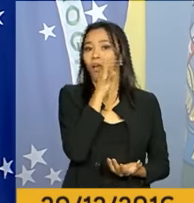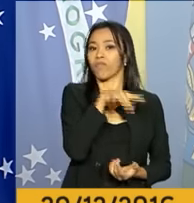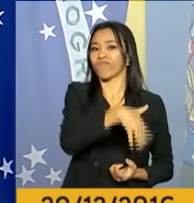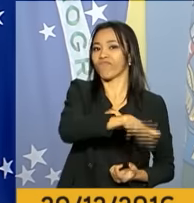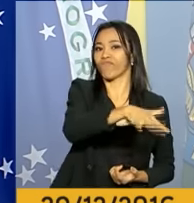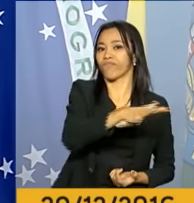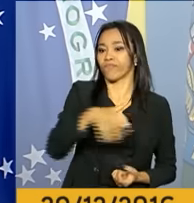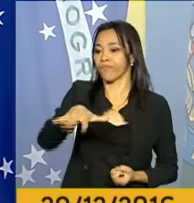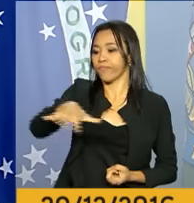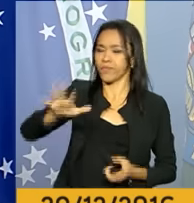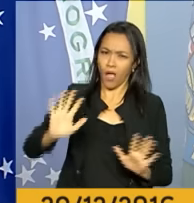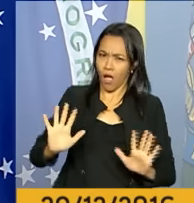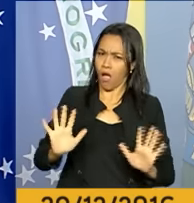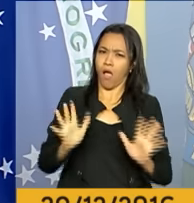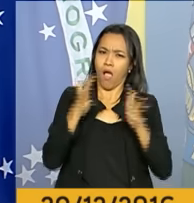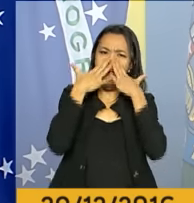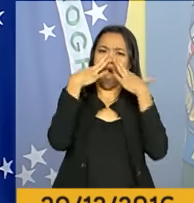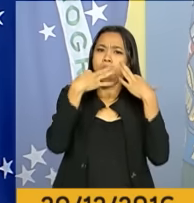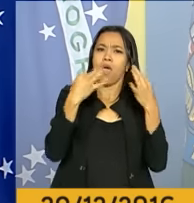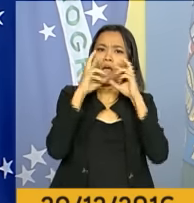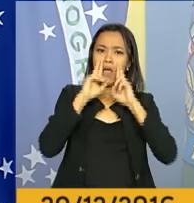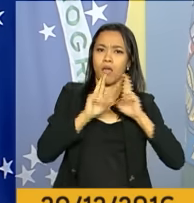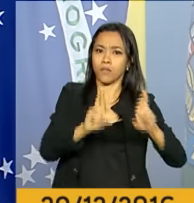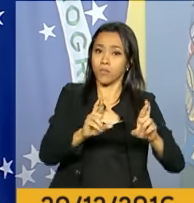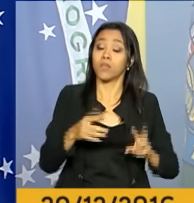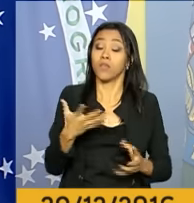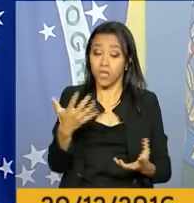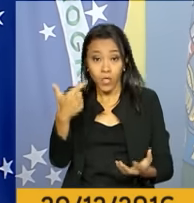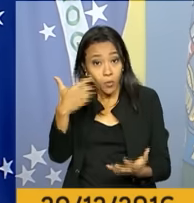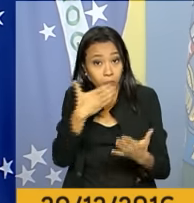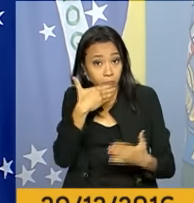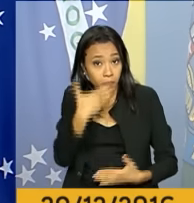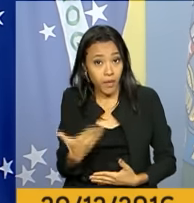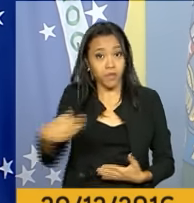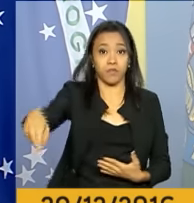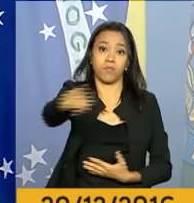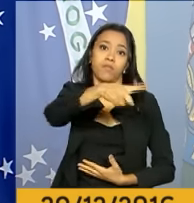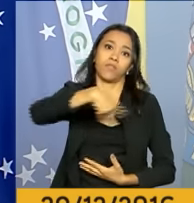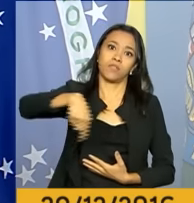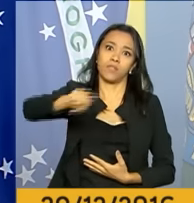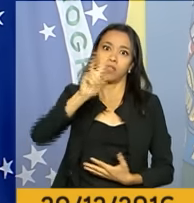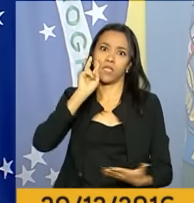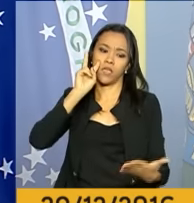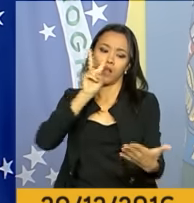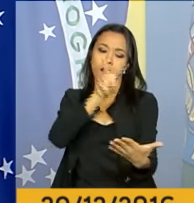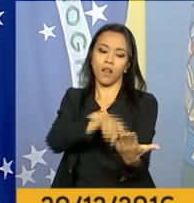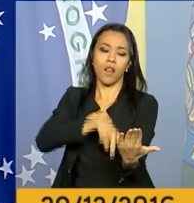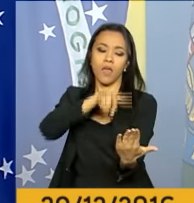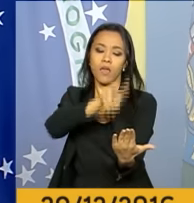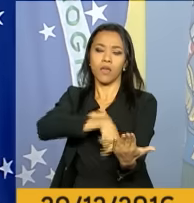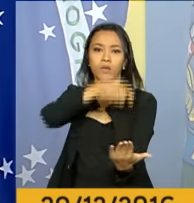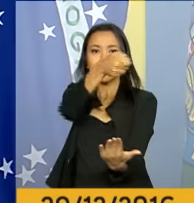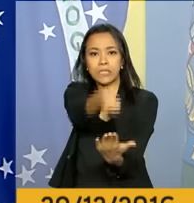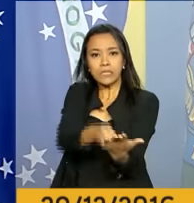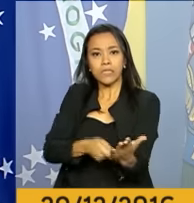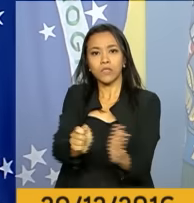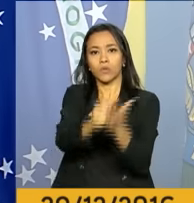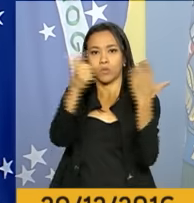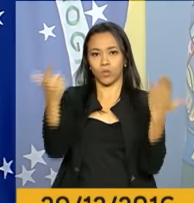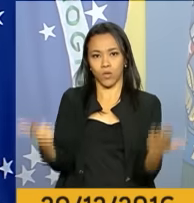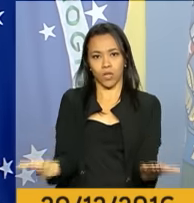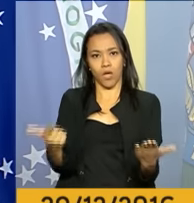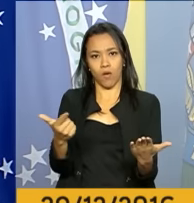setores e eu peço mais uma vez que revejam aquilo que está nos jornais eh da página